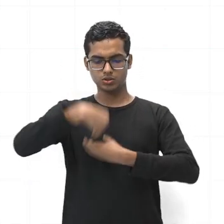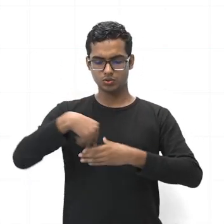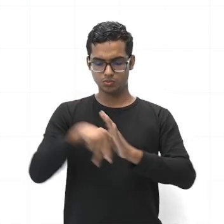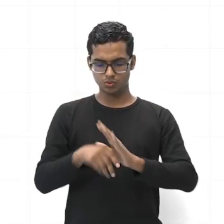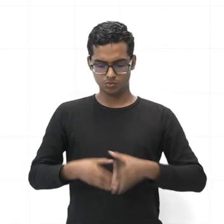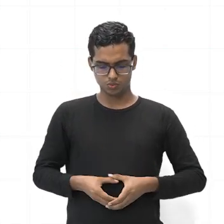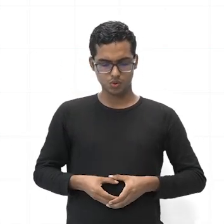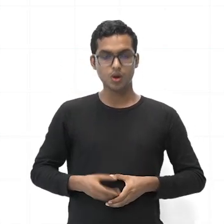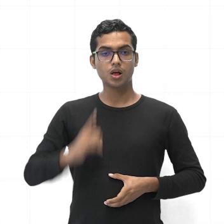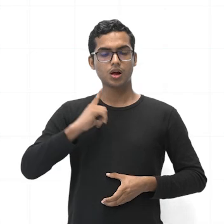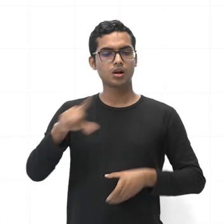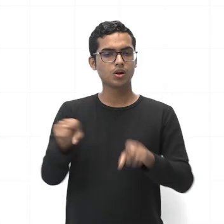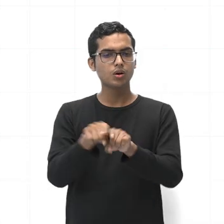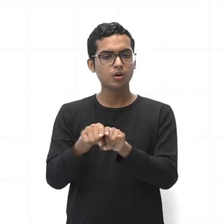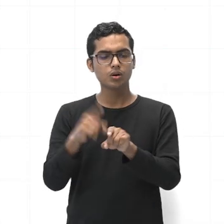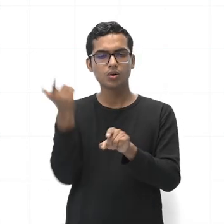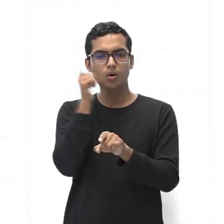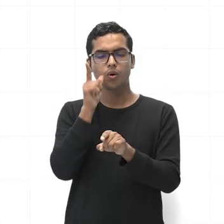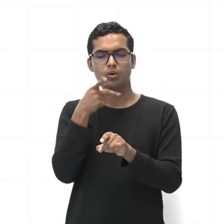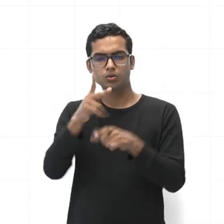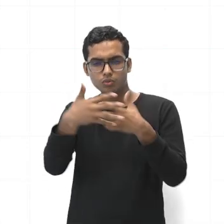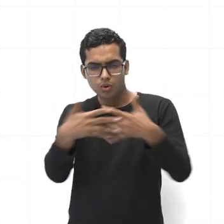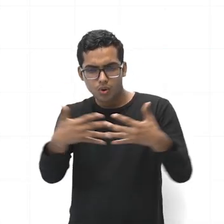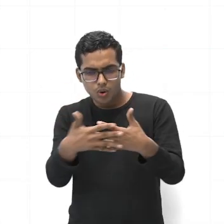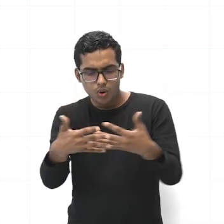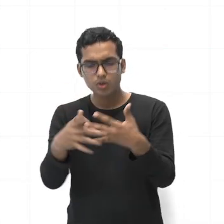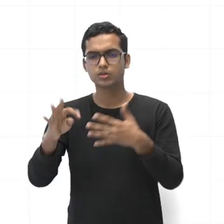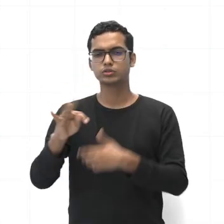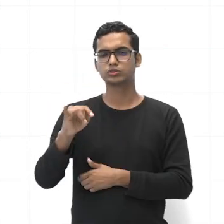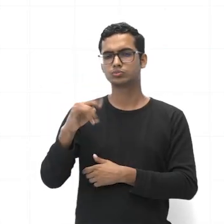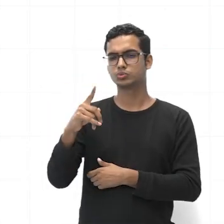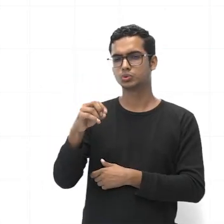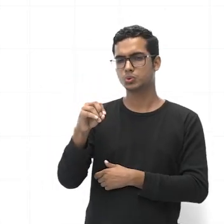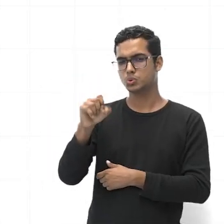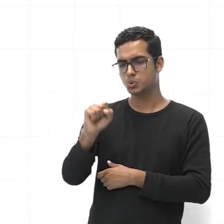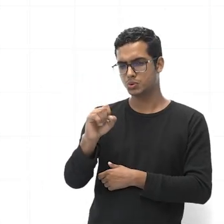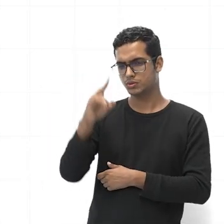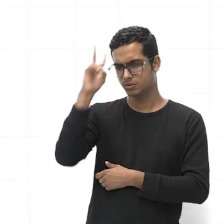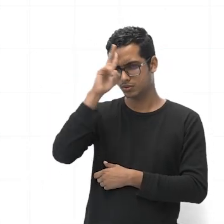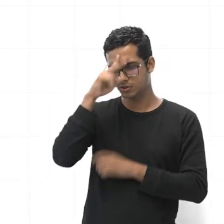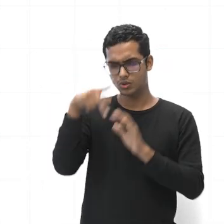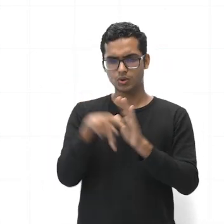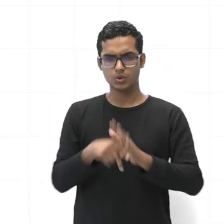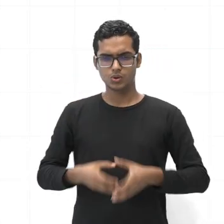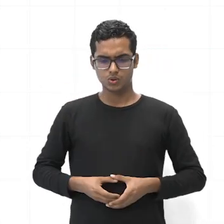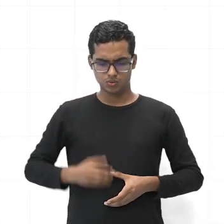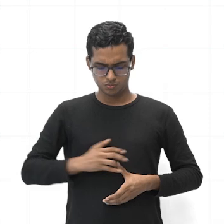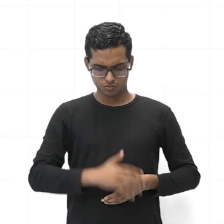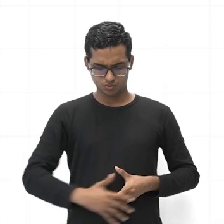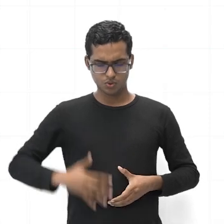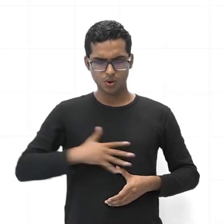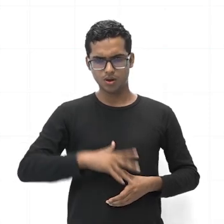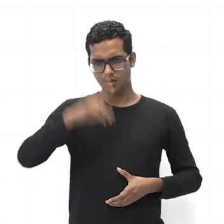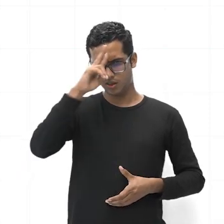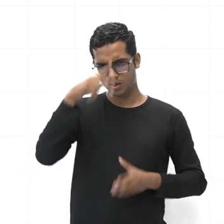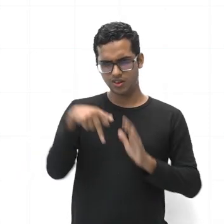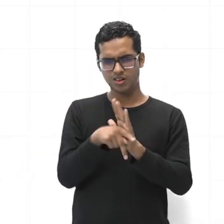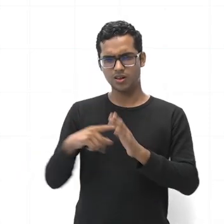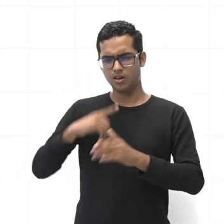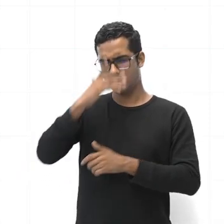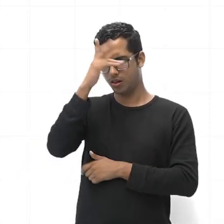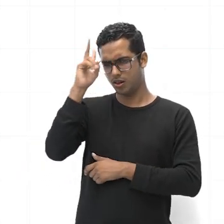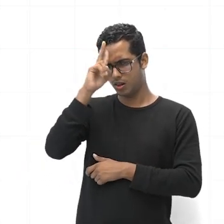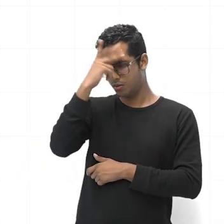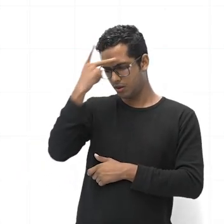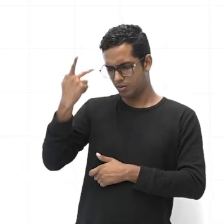reserva energética, lá no seu tecido adiposo. Aí sim, lembra da barriguinha ali com a fita métrica?